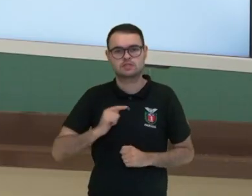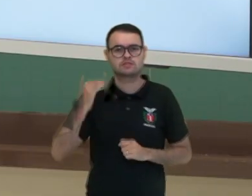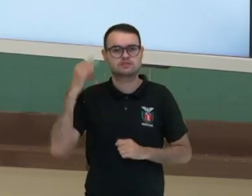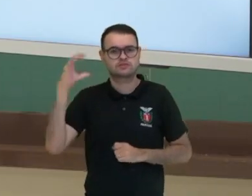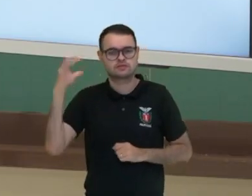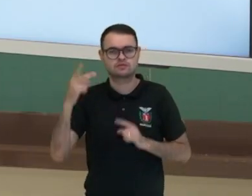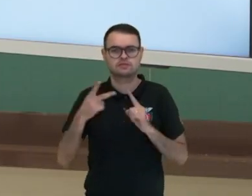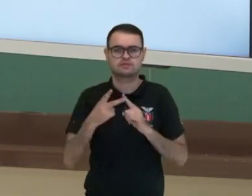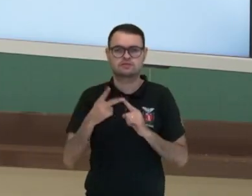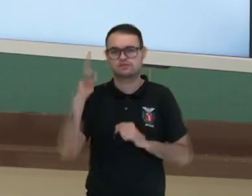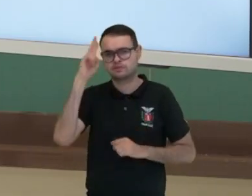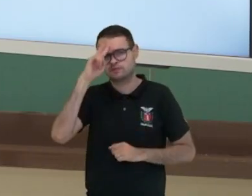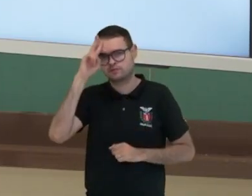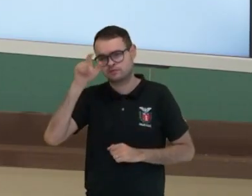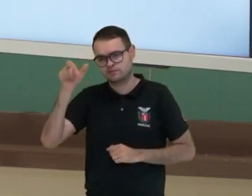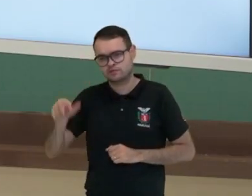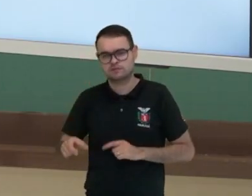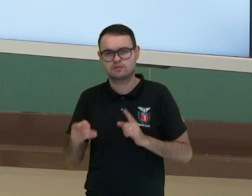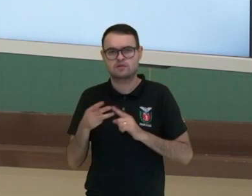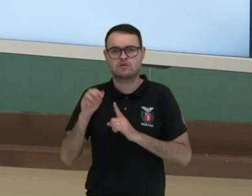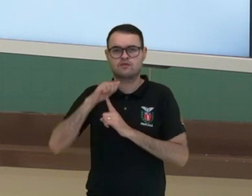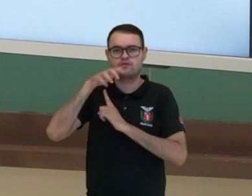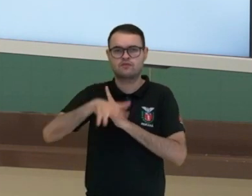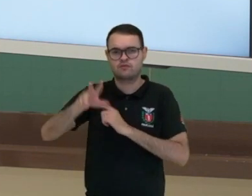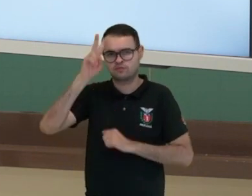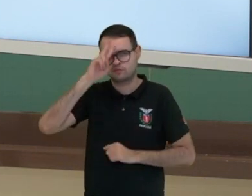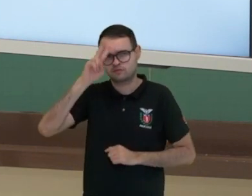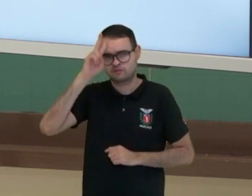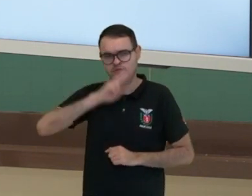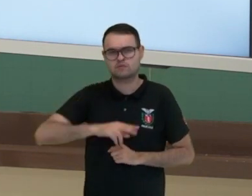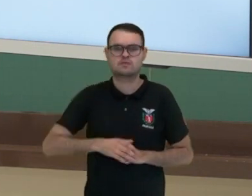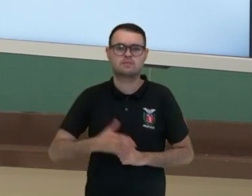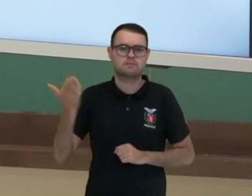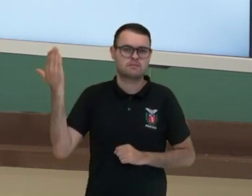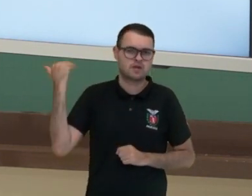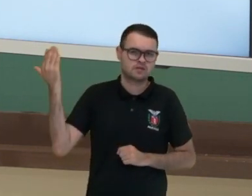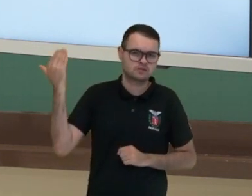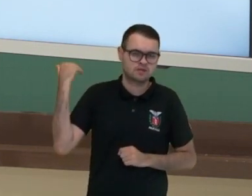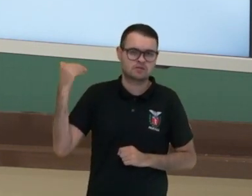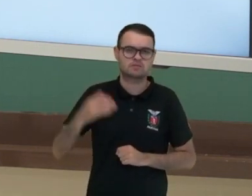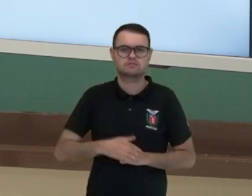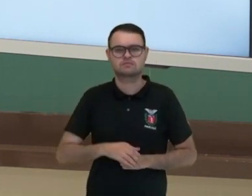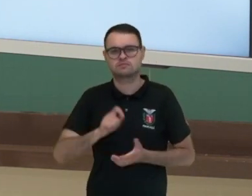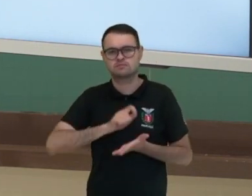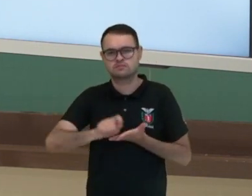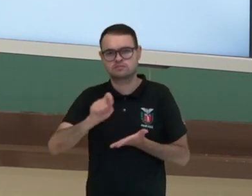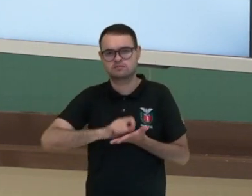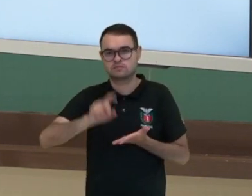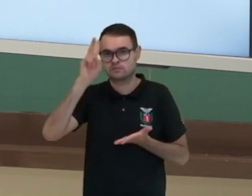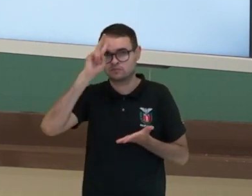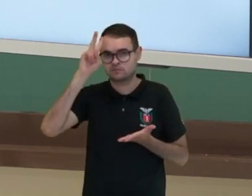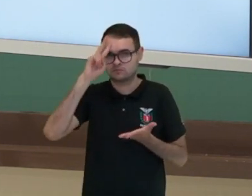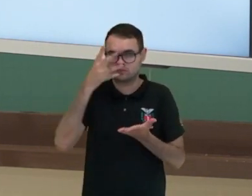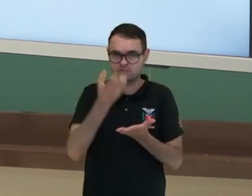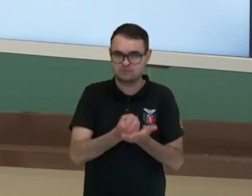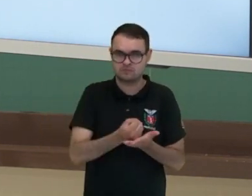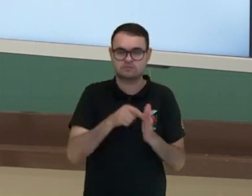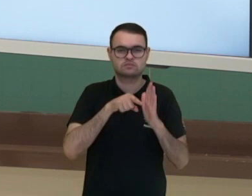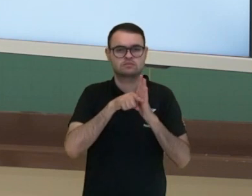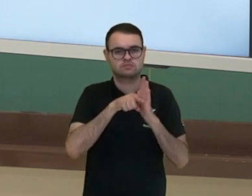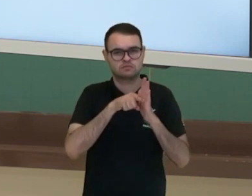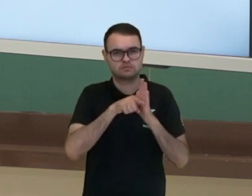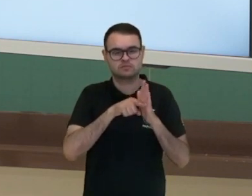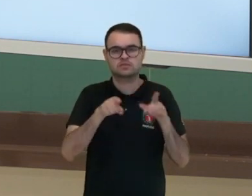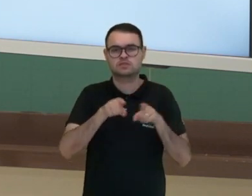ciência, historiador, fontes históricas, passado, escrita da história, pesquisa